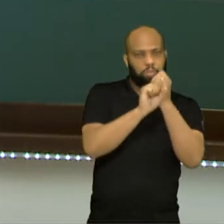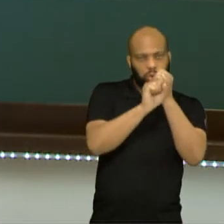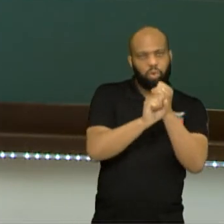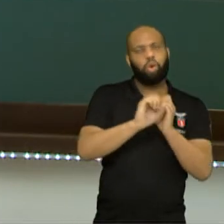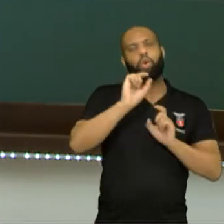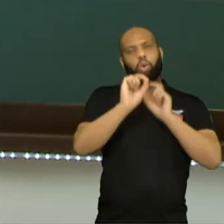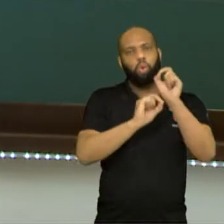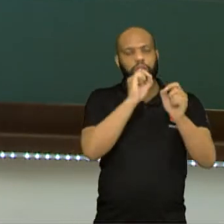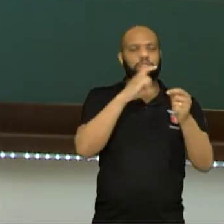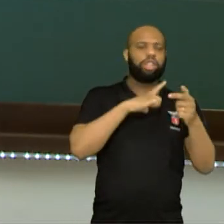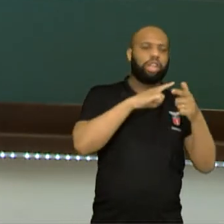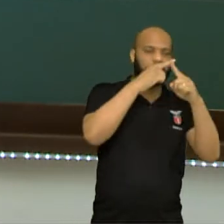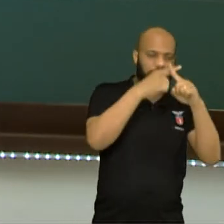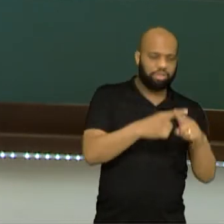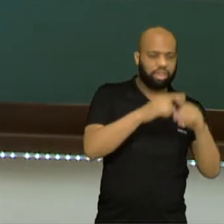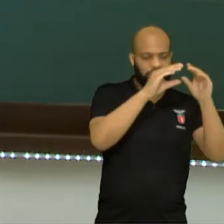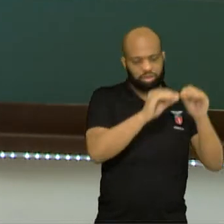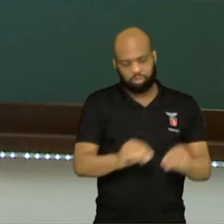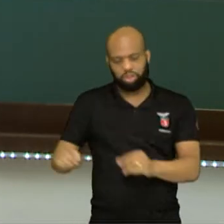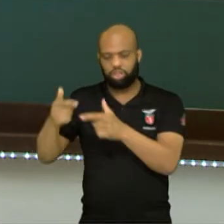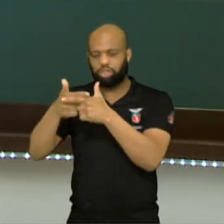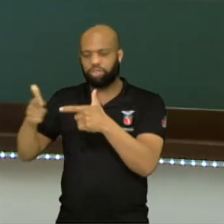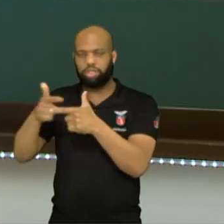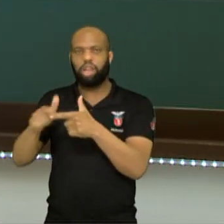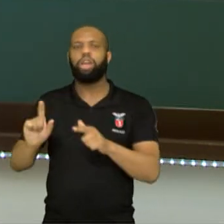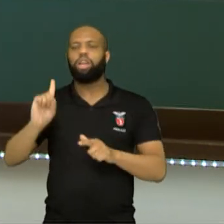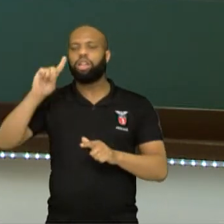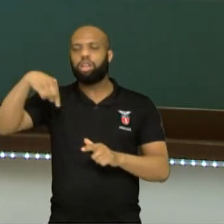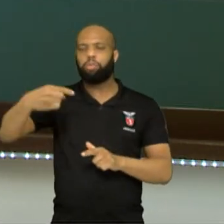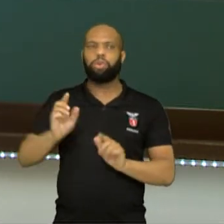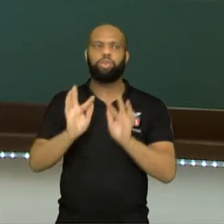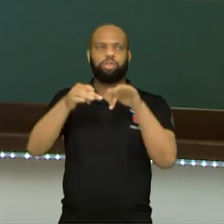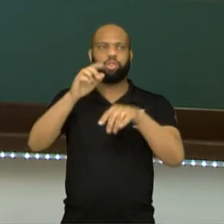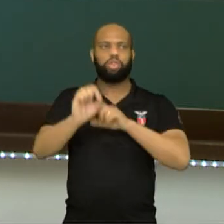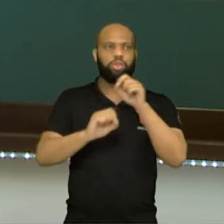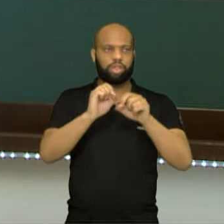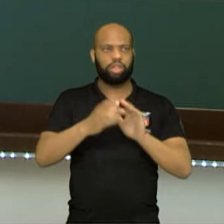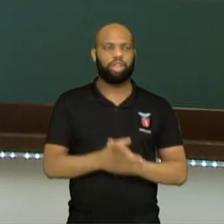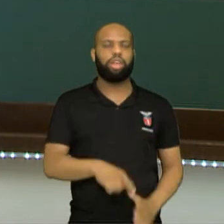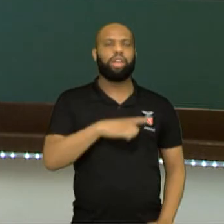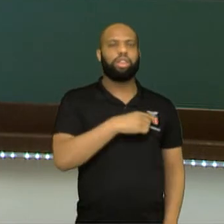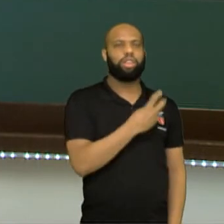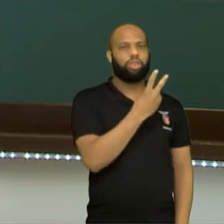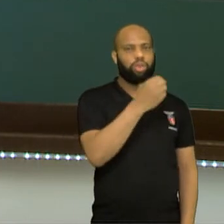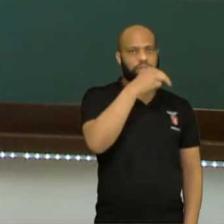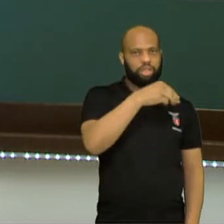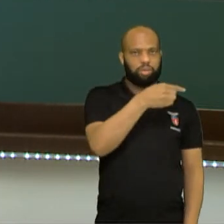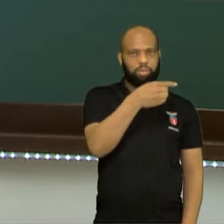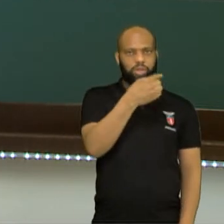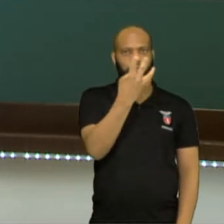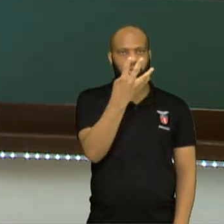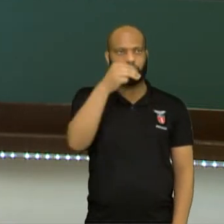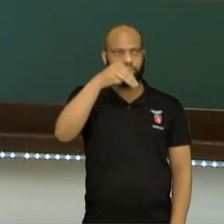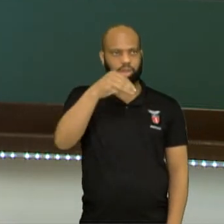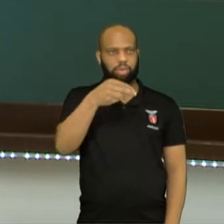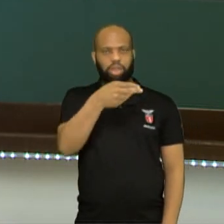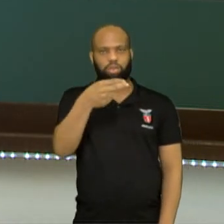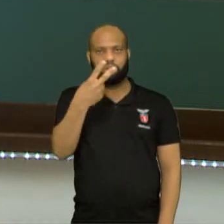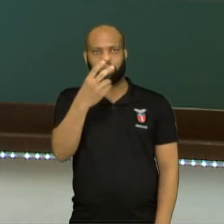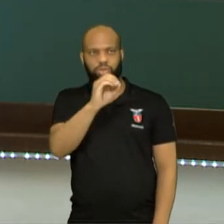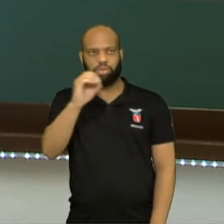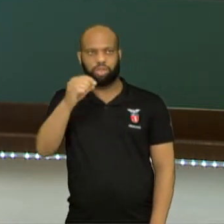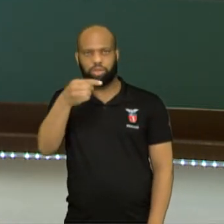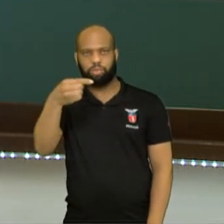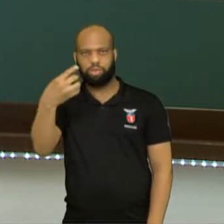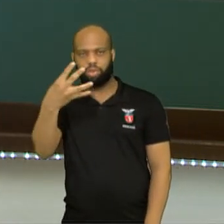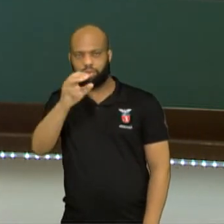para deixar as coisas equilibradas. No final das contas vai dar isso aqui. 2M menos 4M igual a